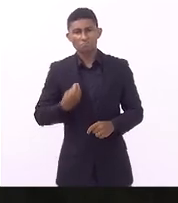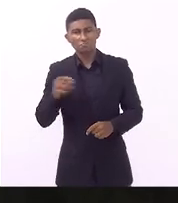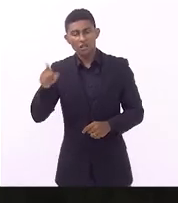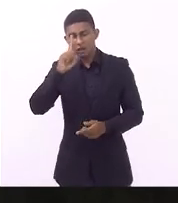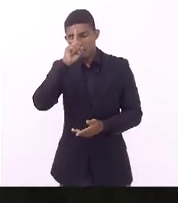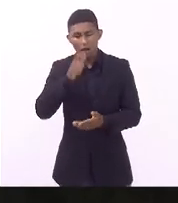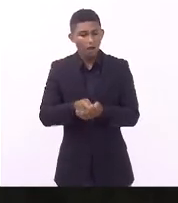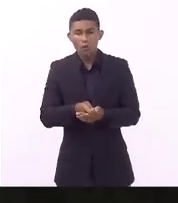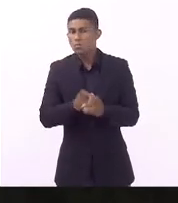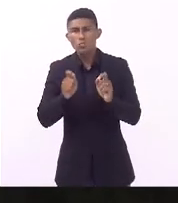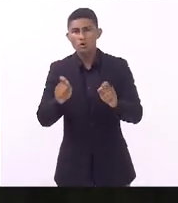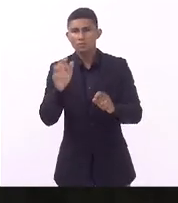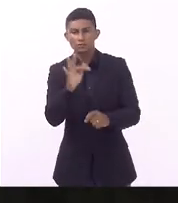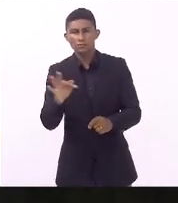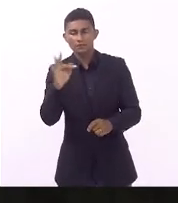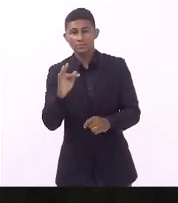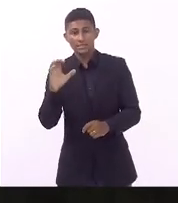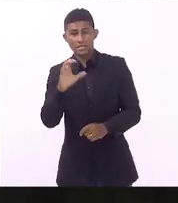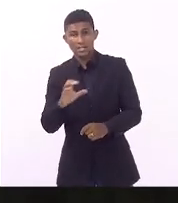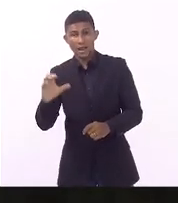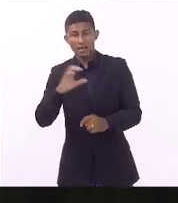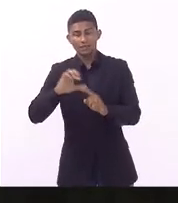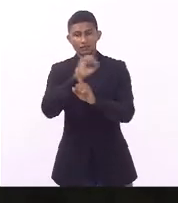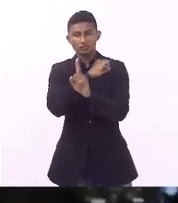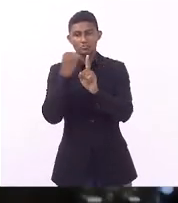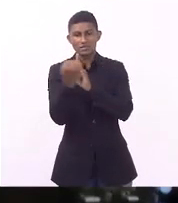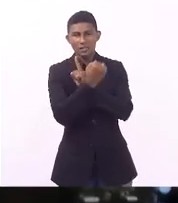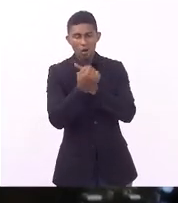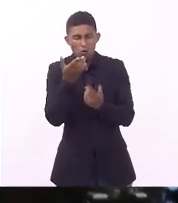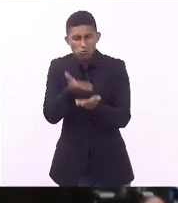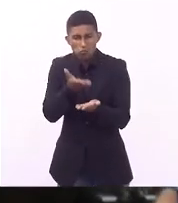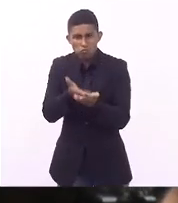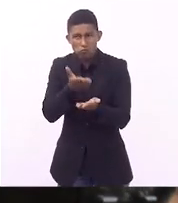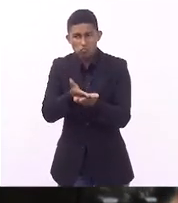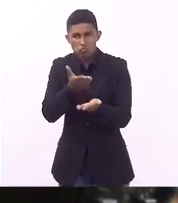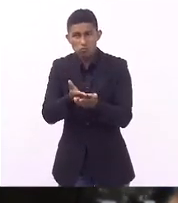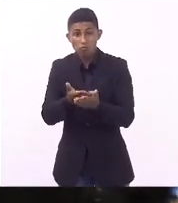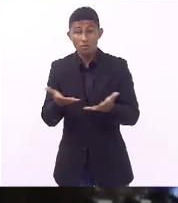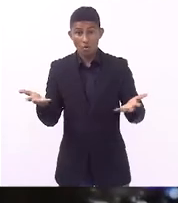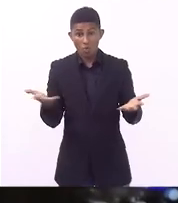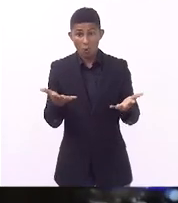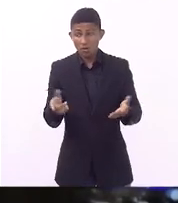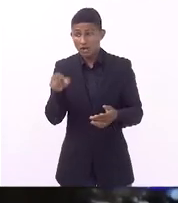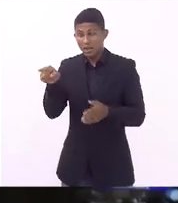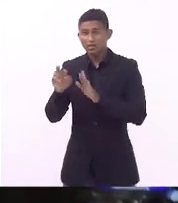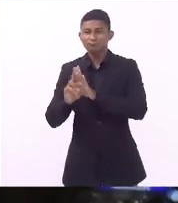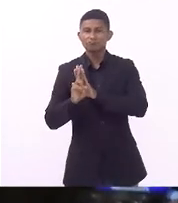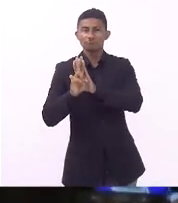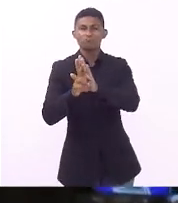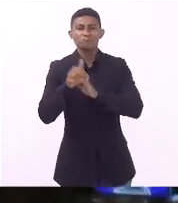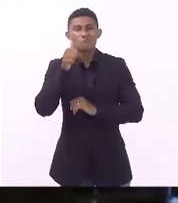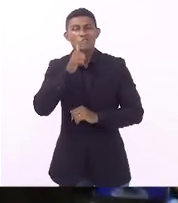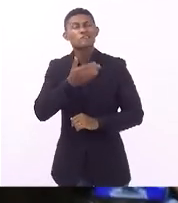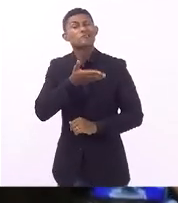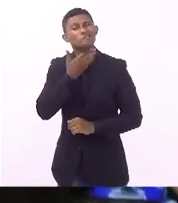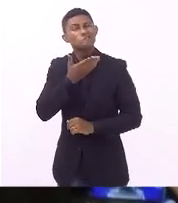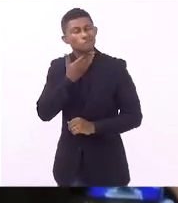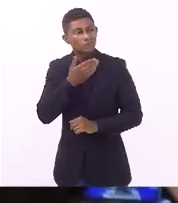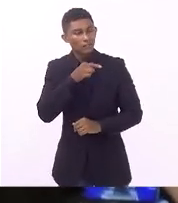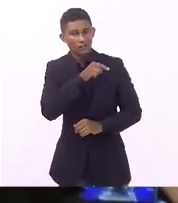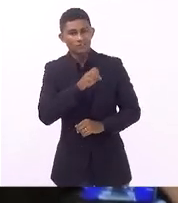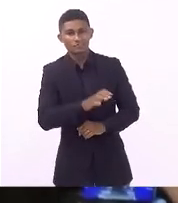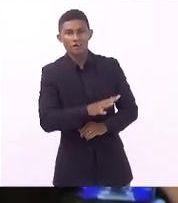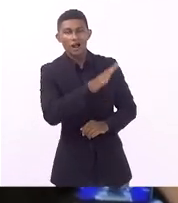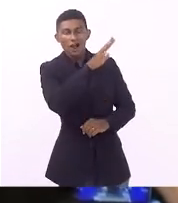cursar Ciências Sociais na UERJ. Hoje, Mônica representa as vozes femininas da periferia,